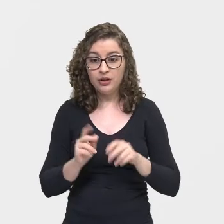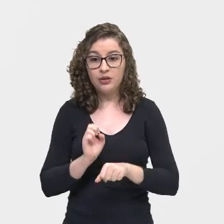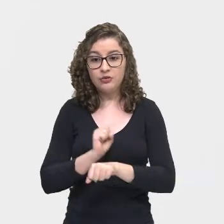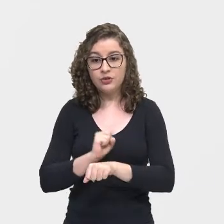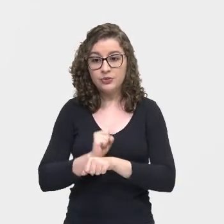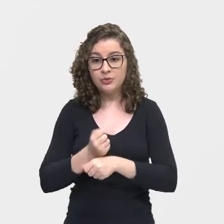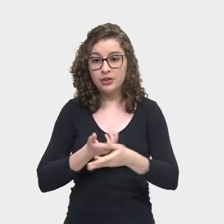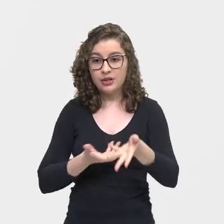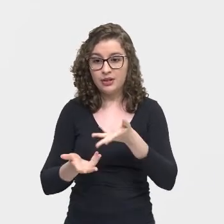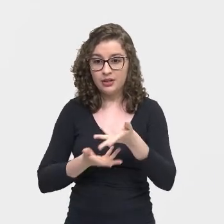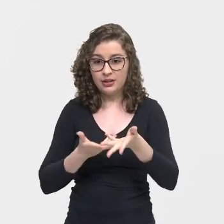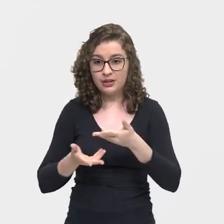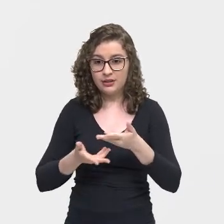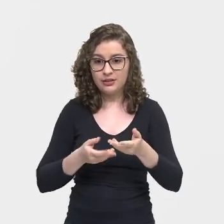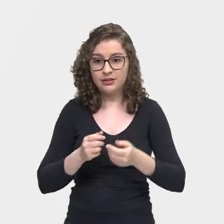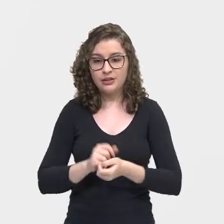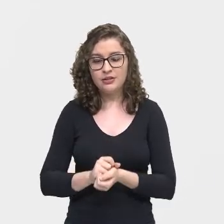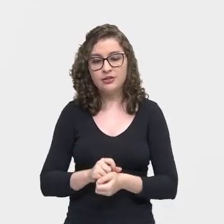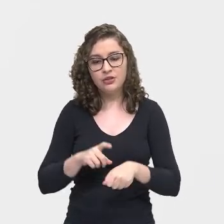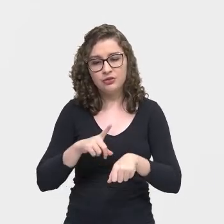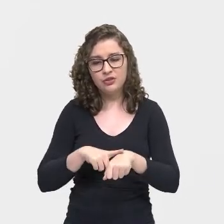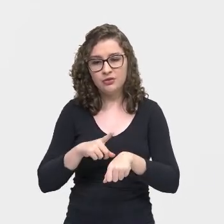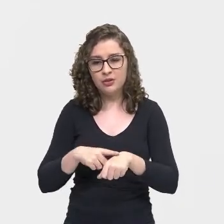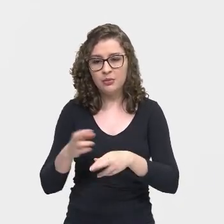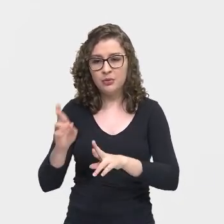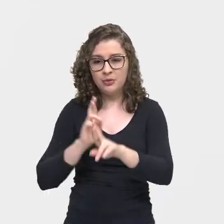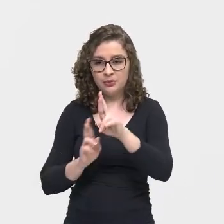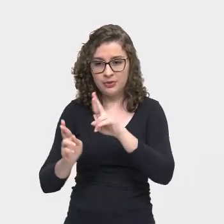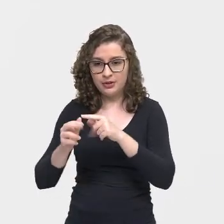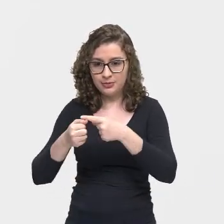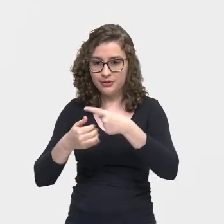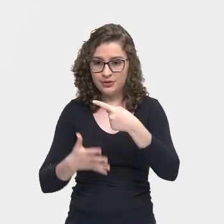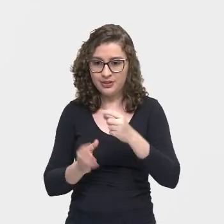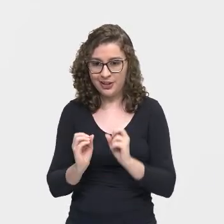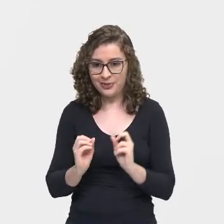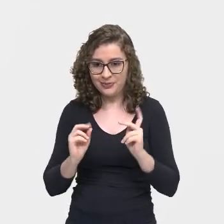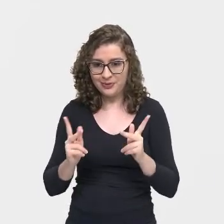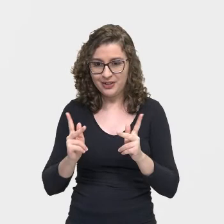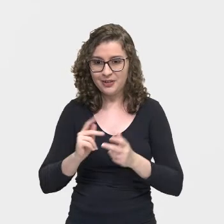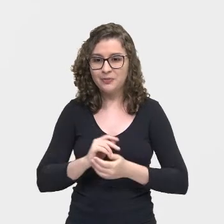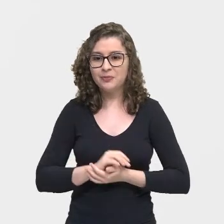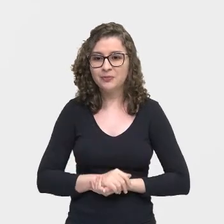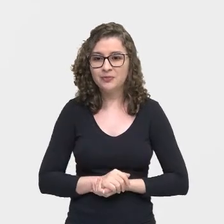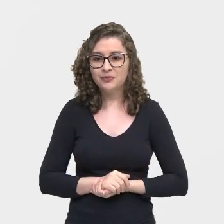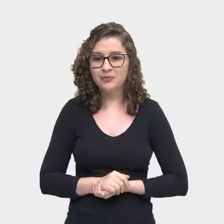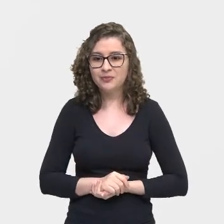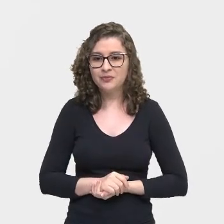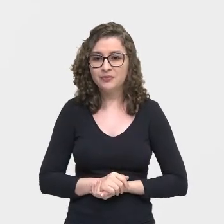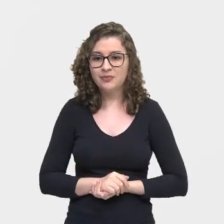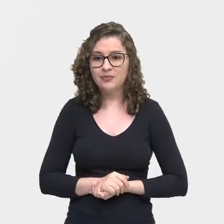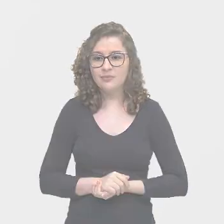um tempinho para fazer as questões. Daqui a pouquinho nós retornamos com a interatividade. Até lá!